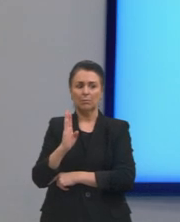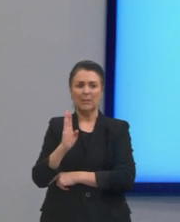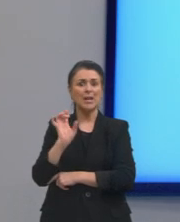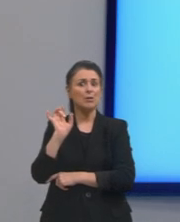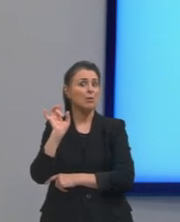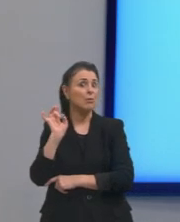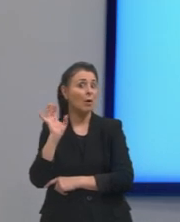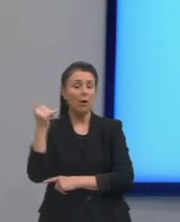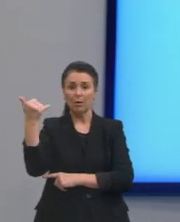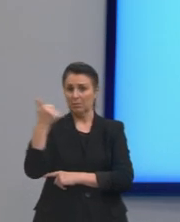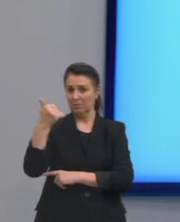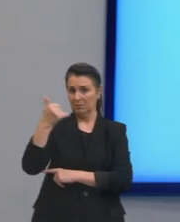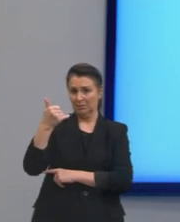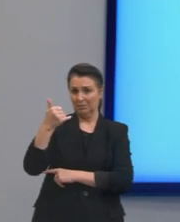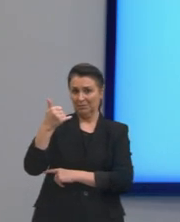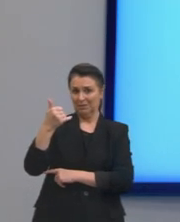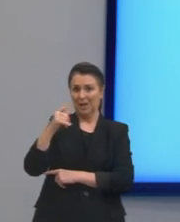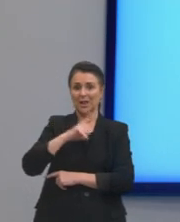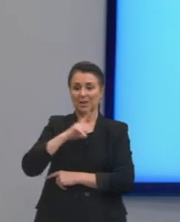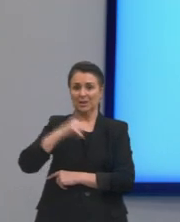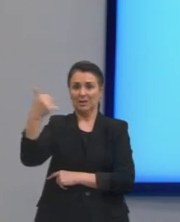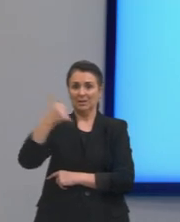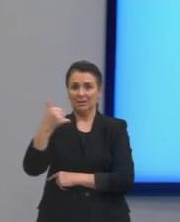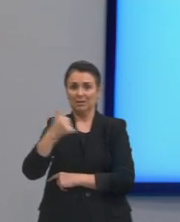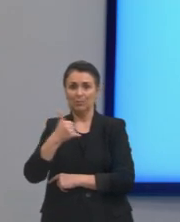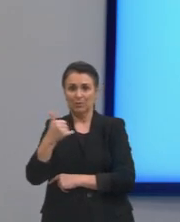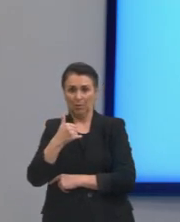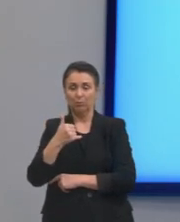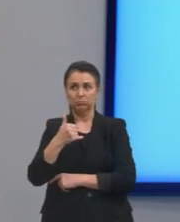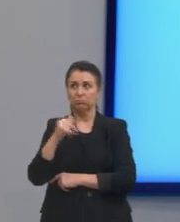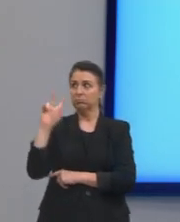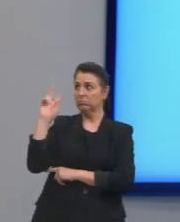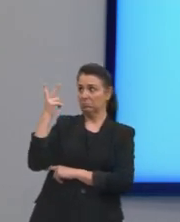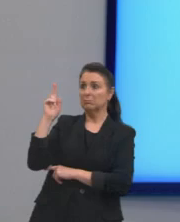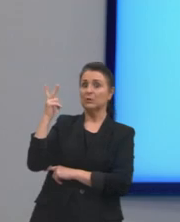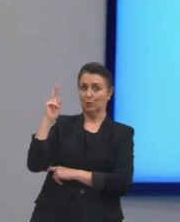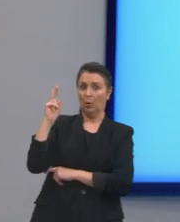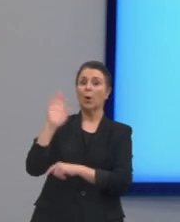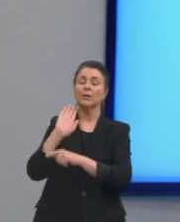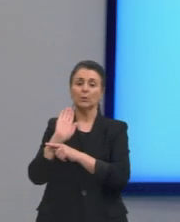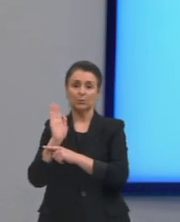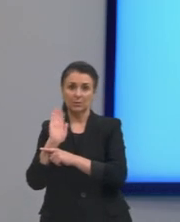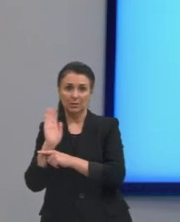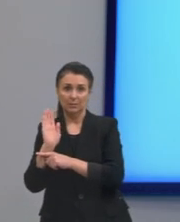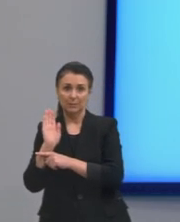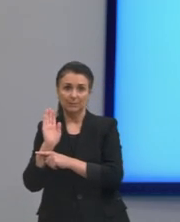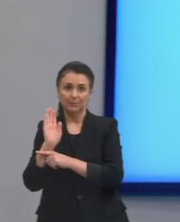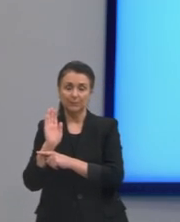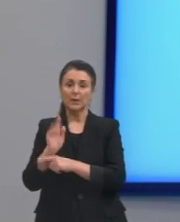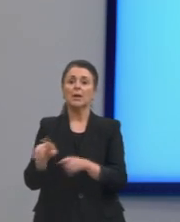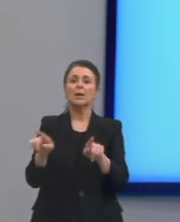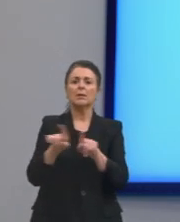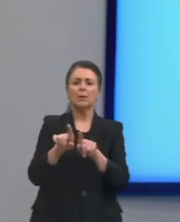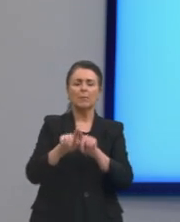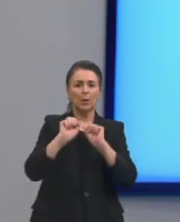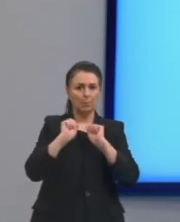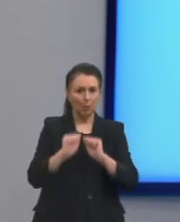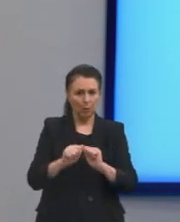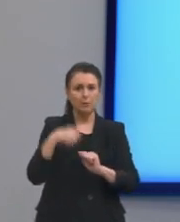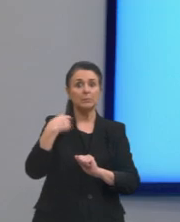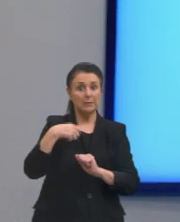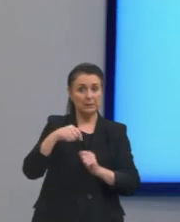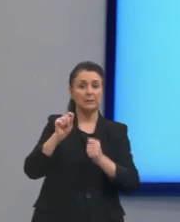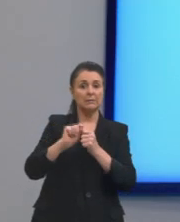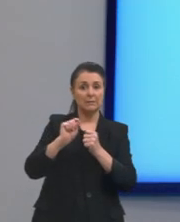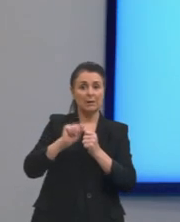eu tenho uma informação de põe histórico né então eu vou uma coisa que eu posso fazer que eu devo